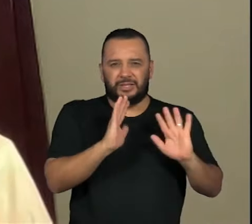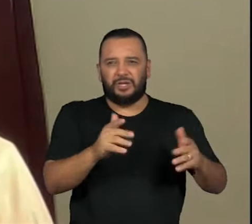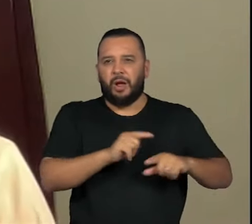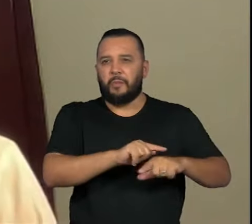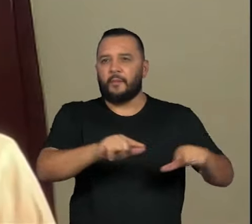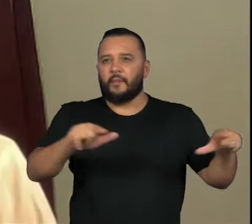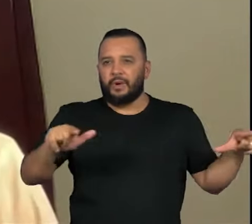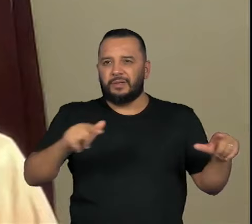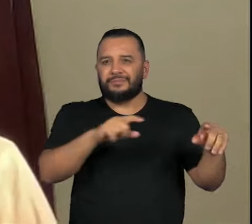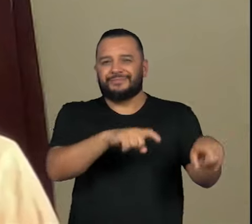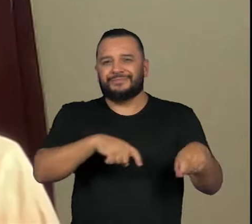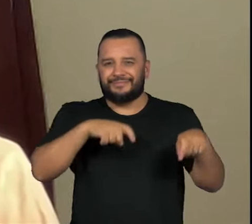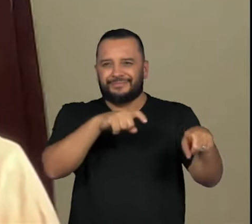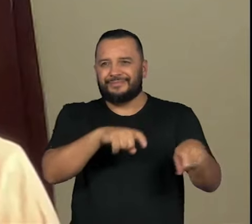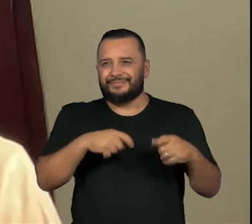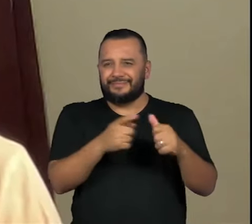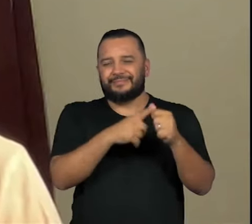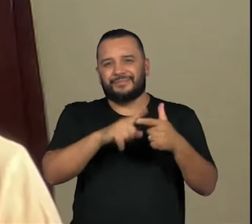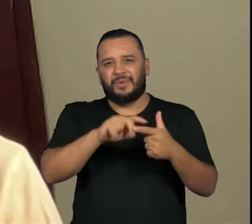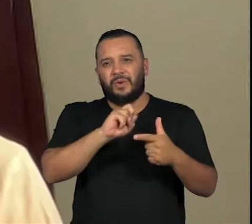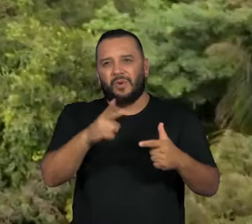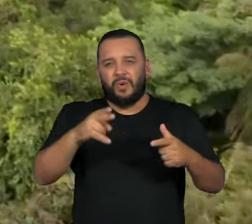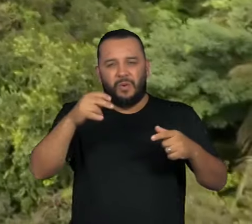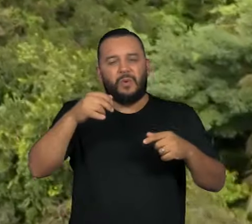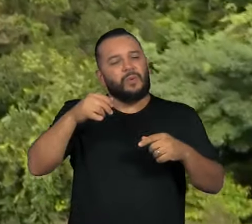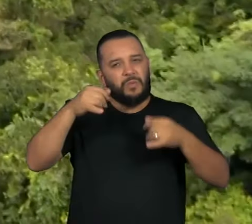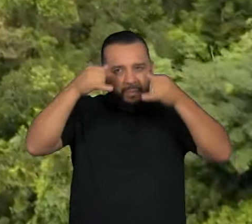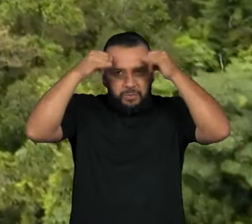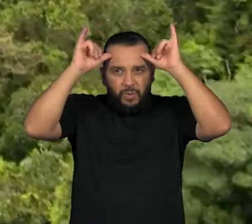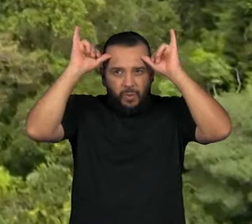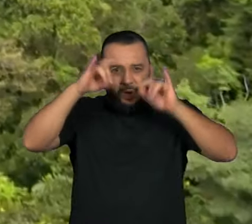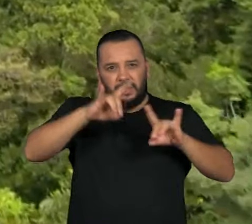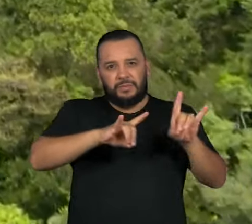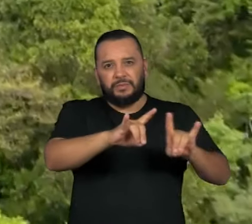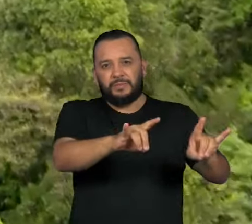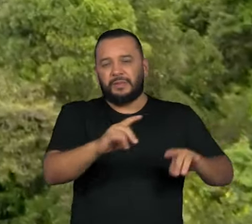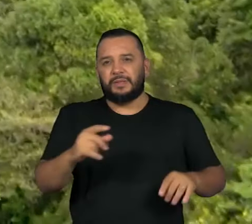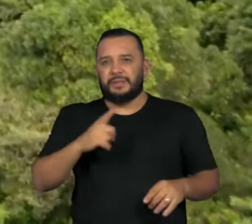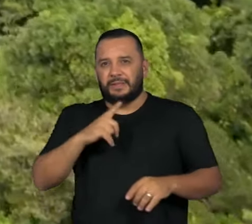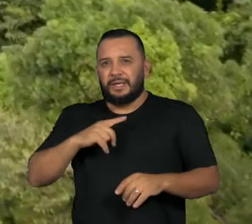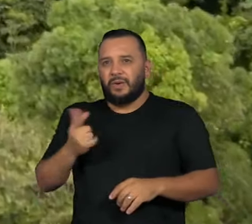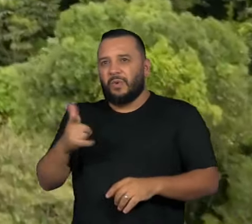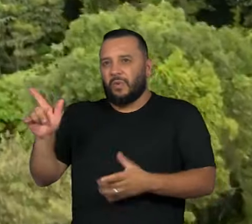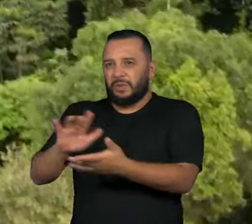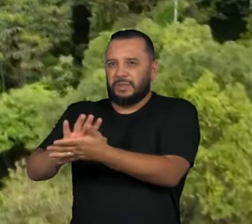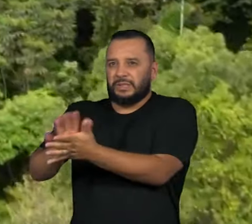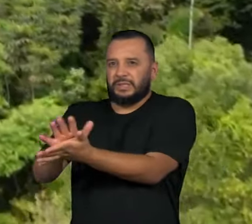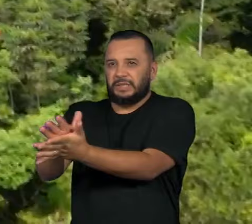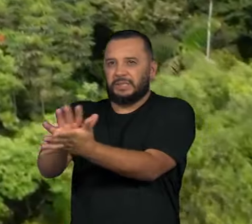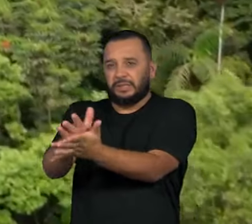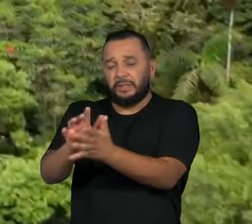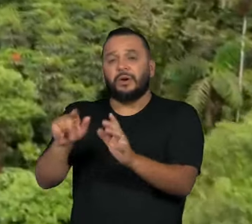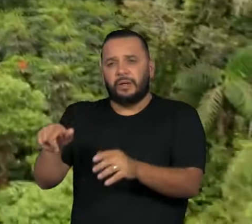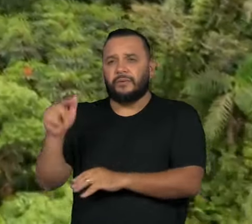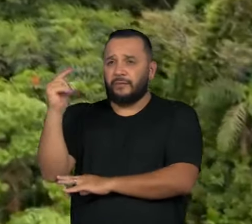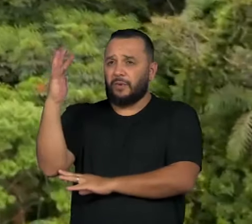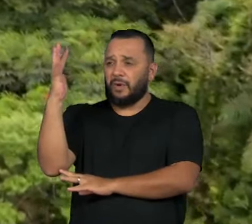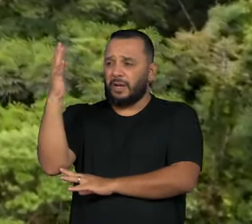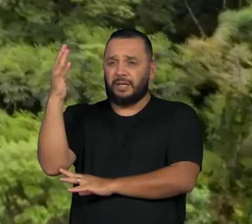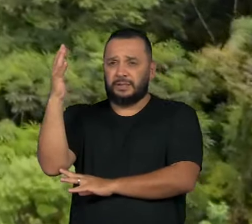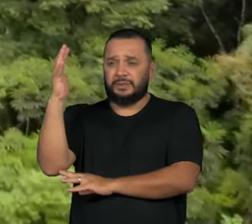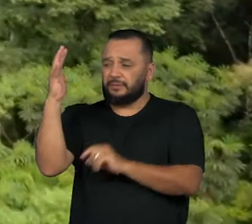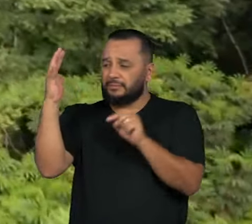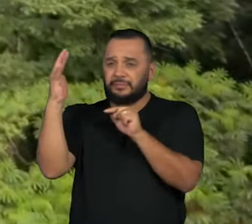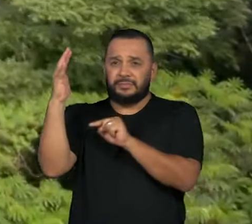a uma plantação ou algo assim. A degradação, não. Continua sendo floresta, a perturbação